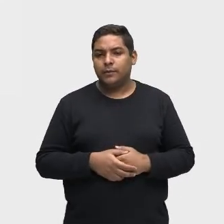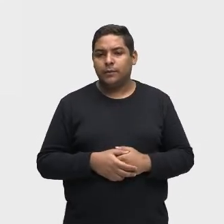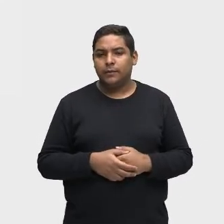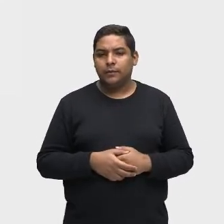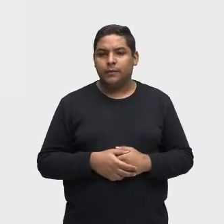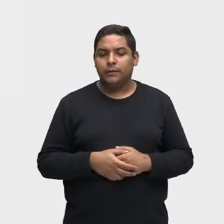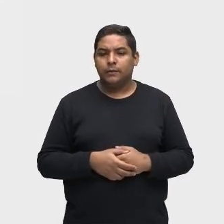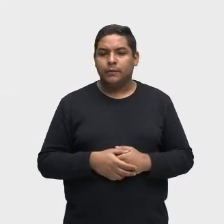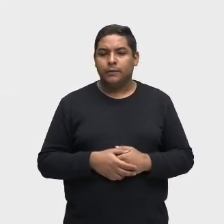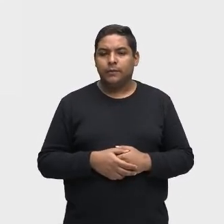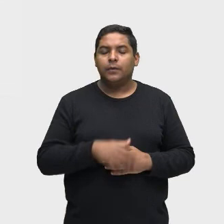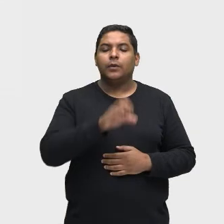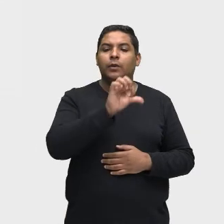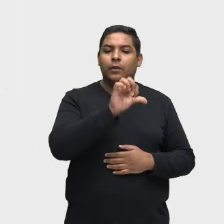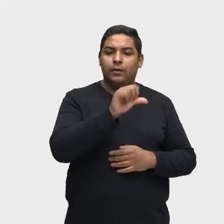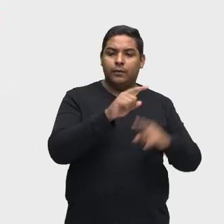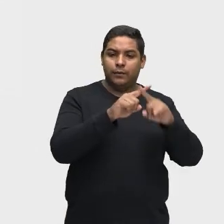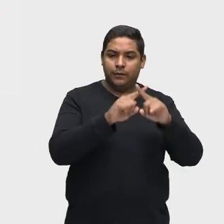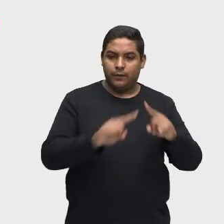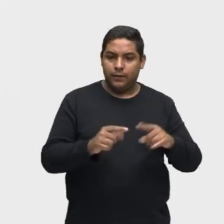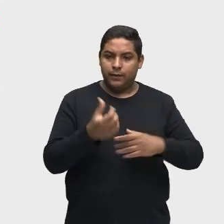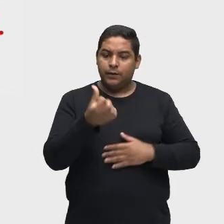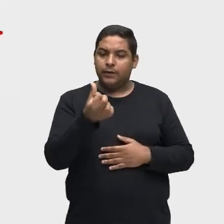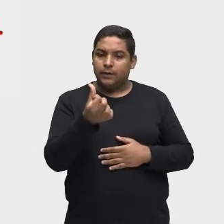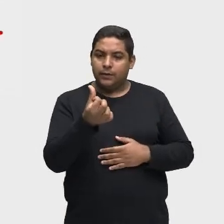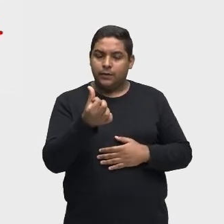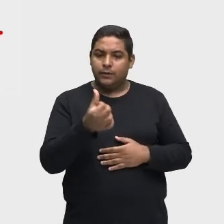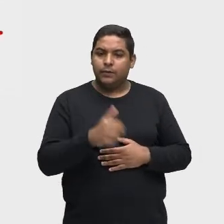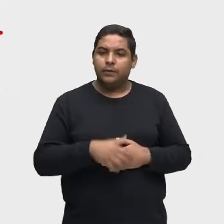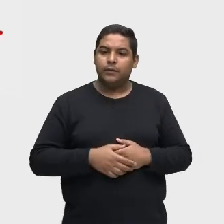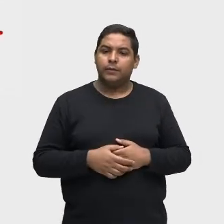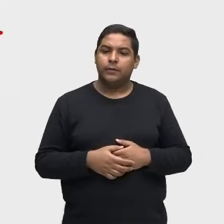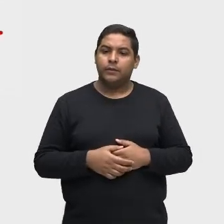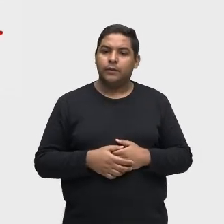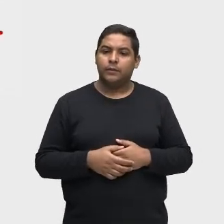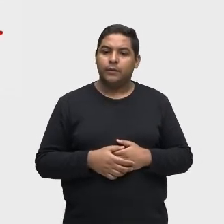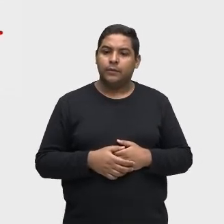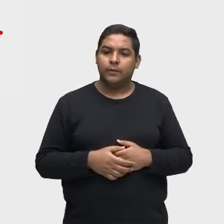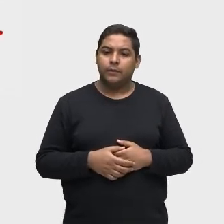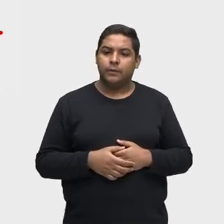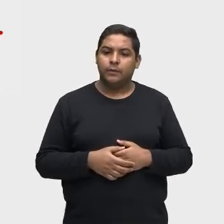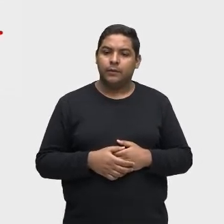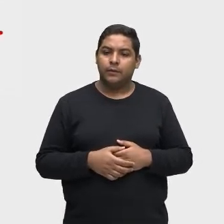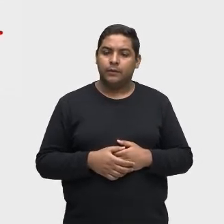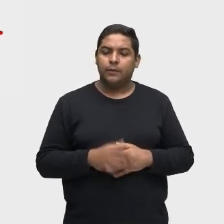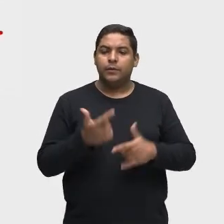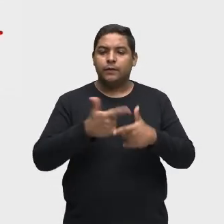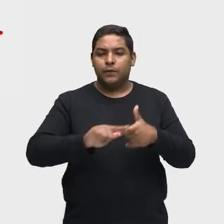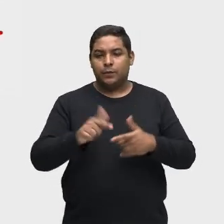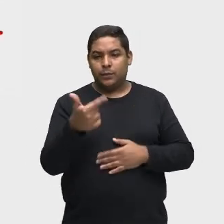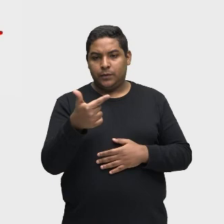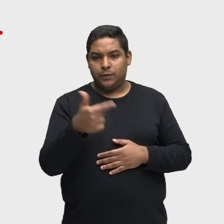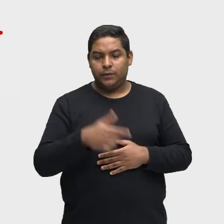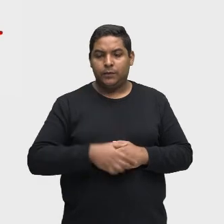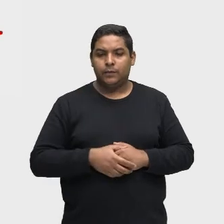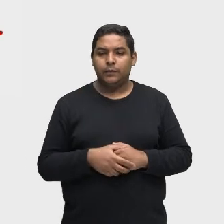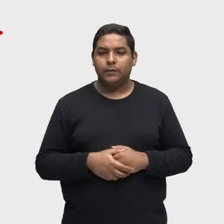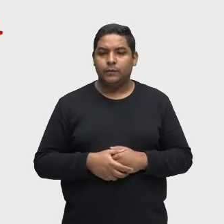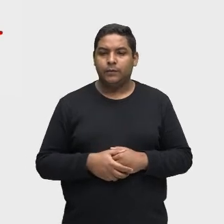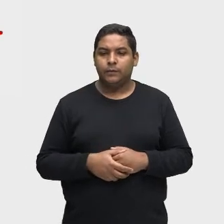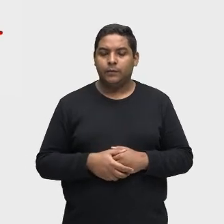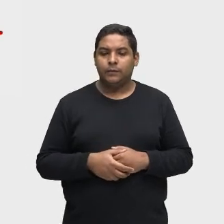9 vezes o 6, tudo isso aqui sobre 2,